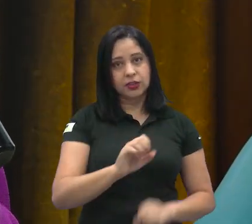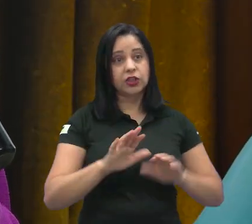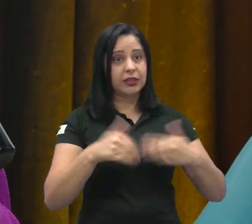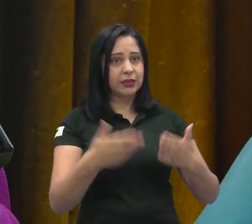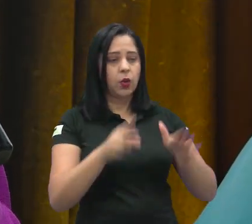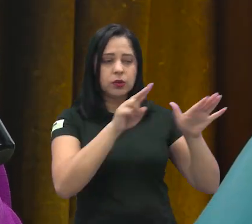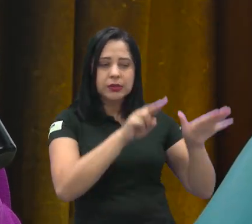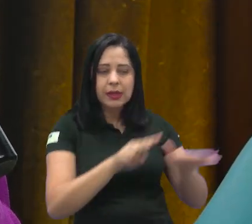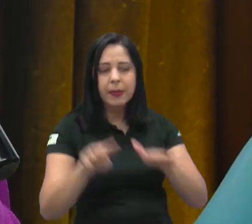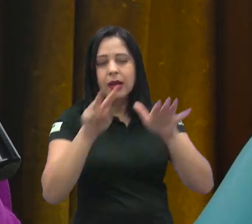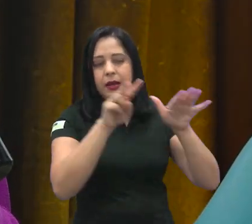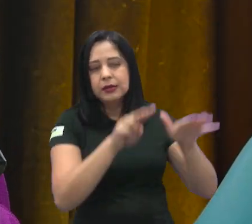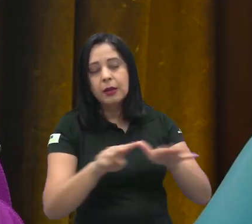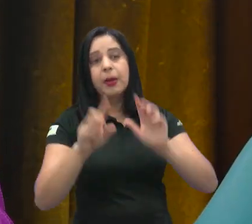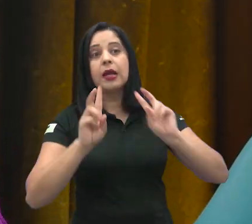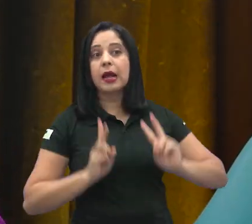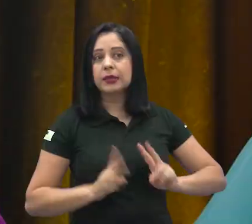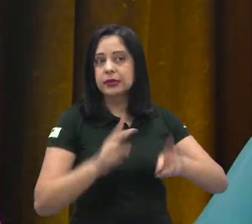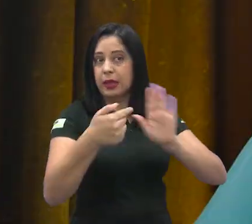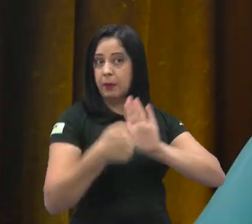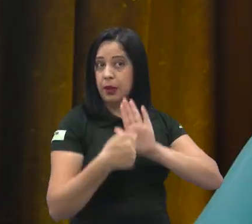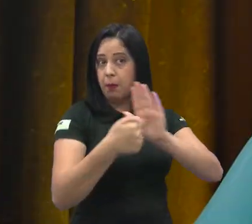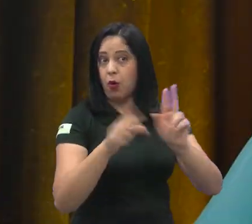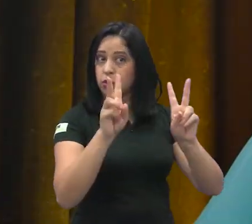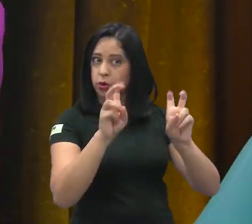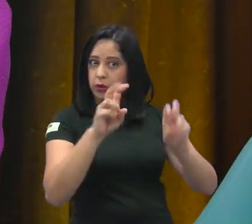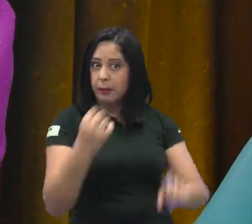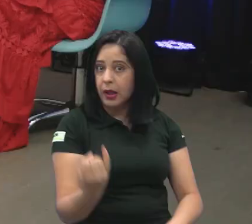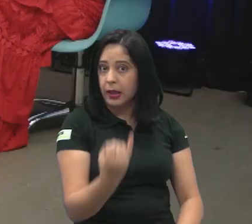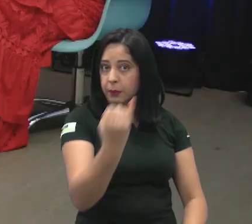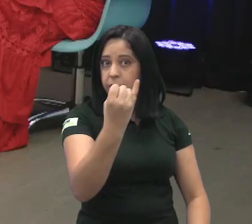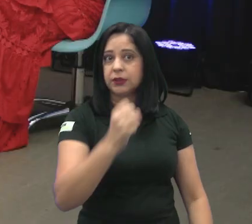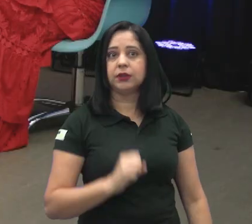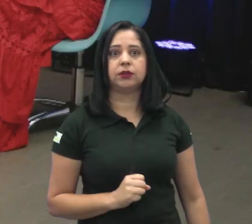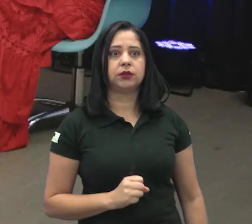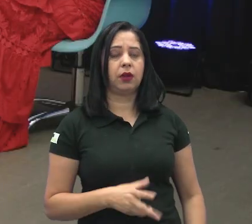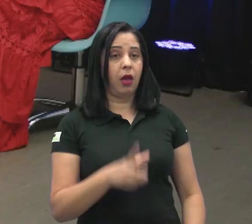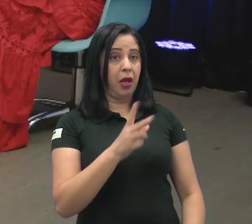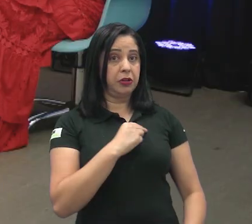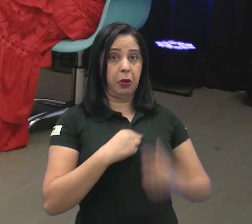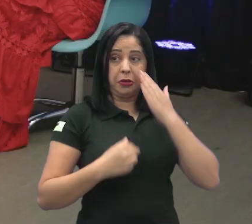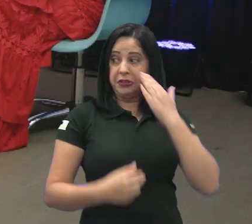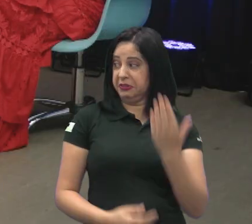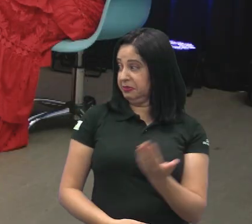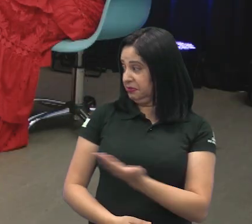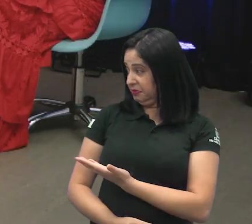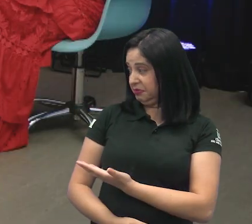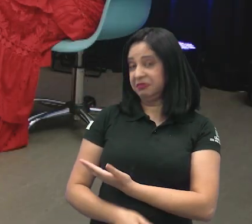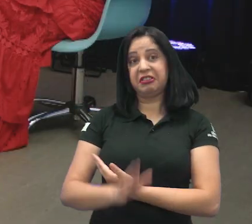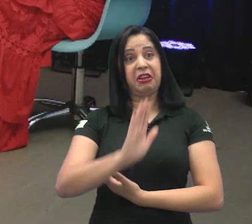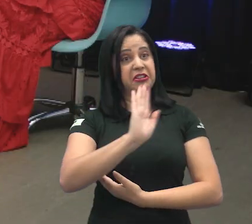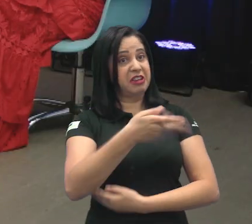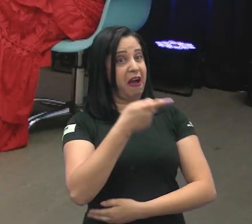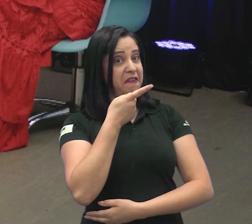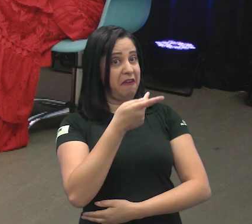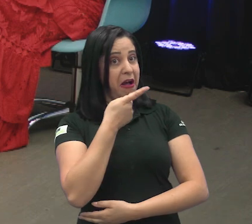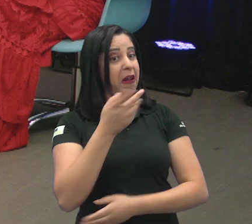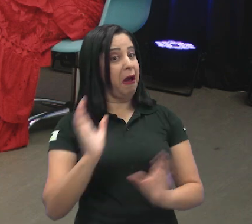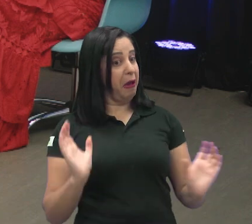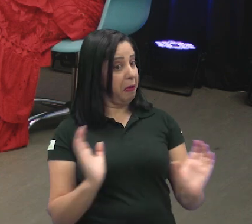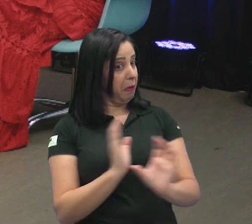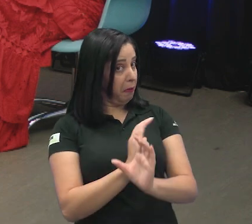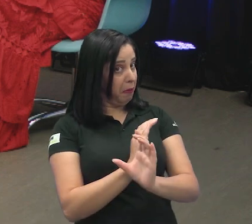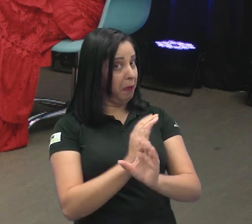um tema que é relevante, que é importante para São José dos Campos. Gente, eu acho que as meninas já falaram tudo, não sei se sobrou muito para eu falar,